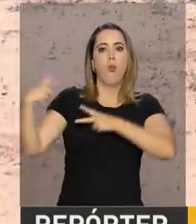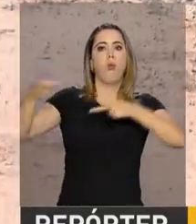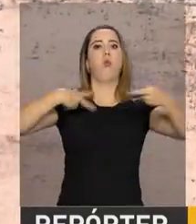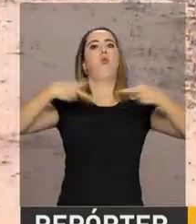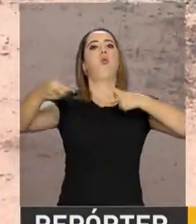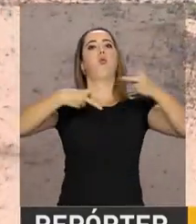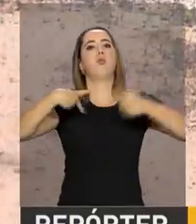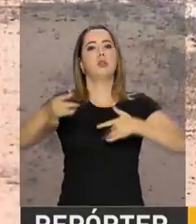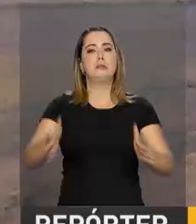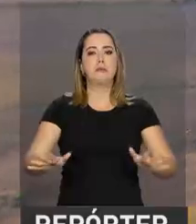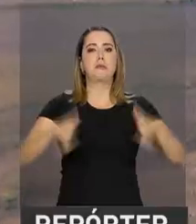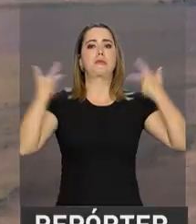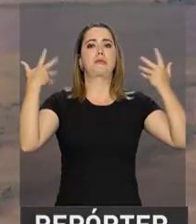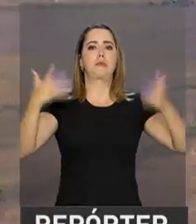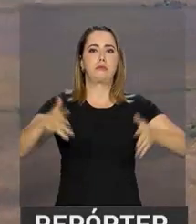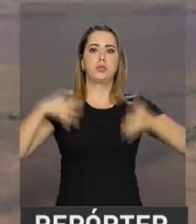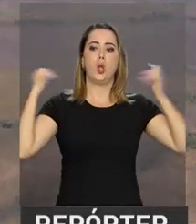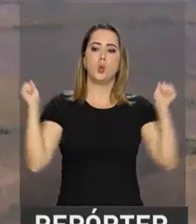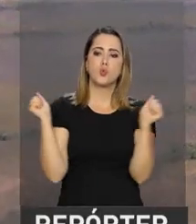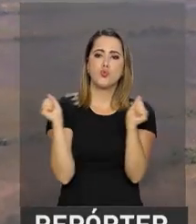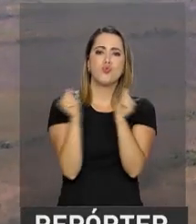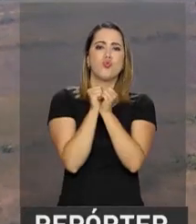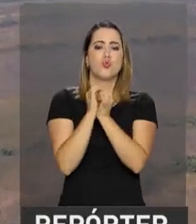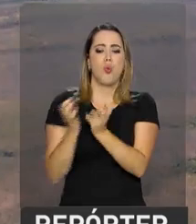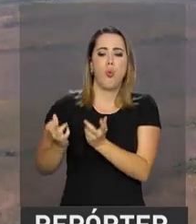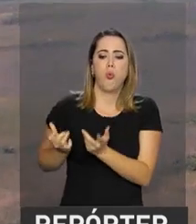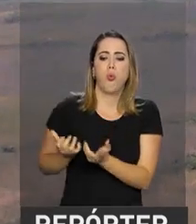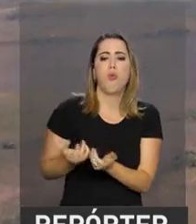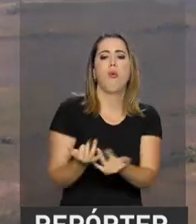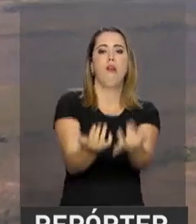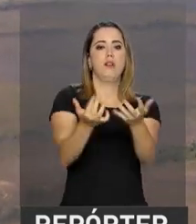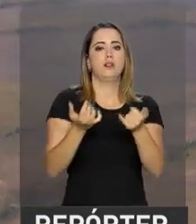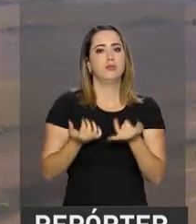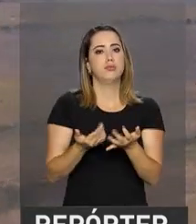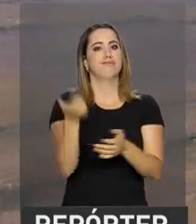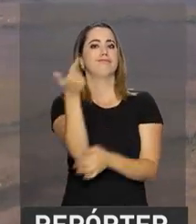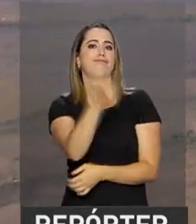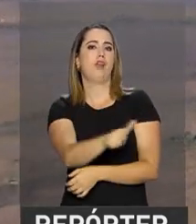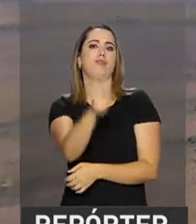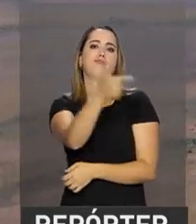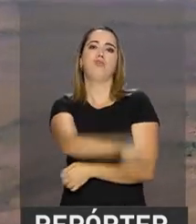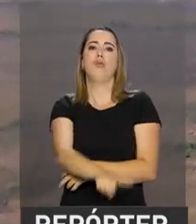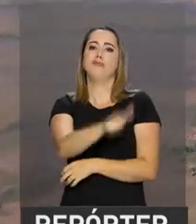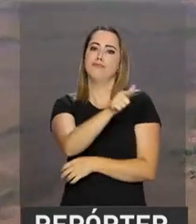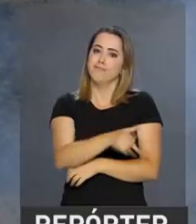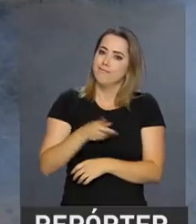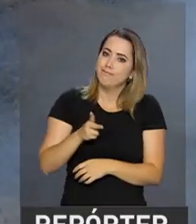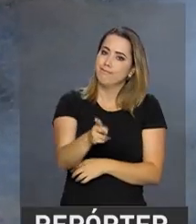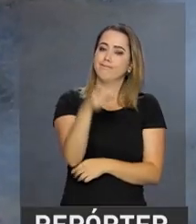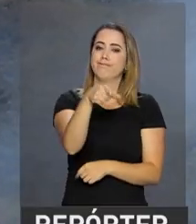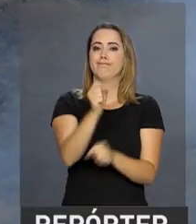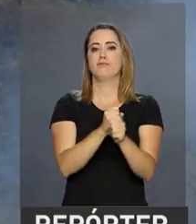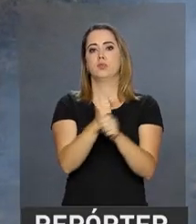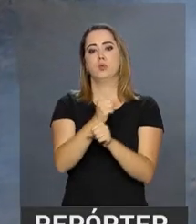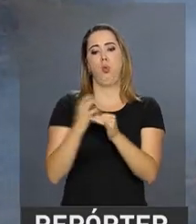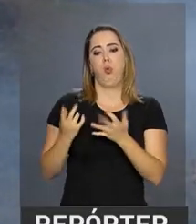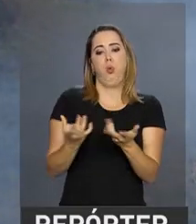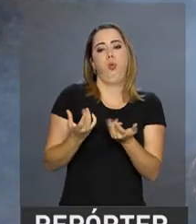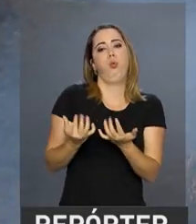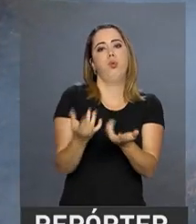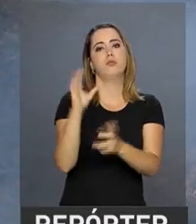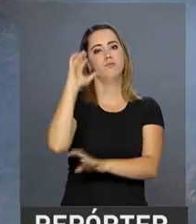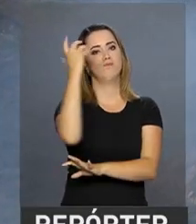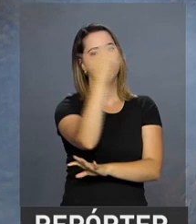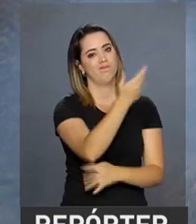e muito calor, que juntos provocam cenas que se repetem sempre nessa época do ano: os incêndios